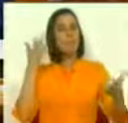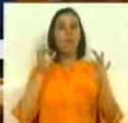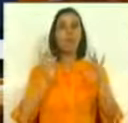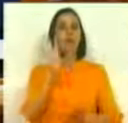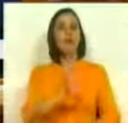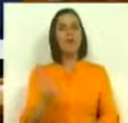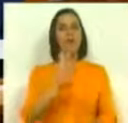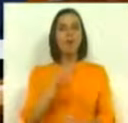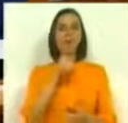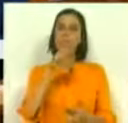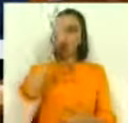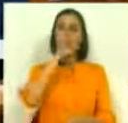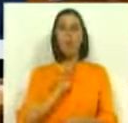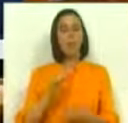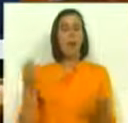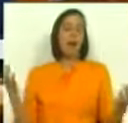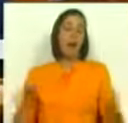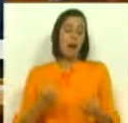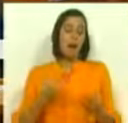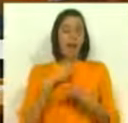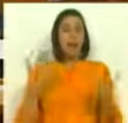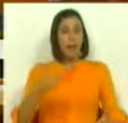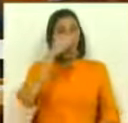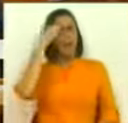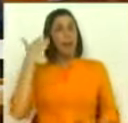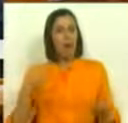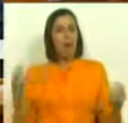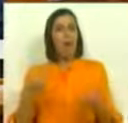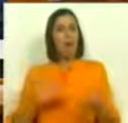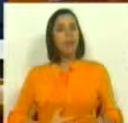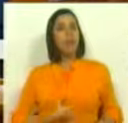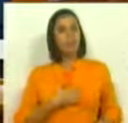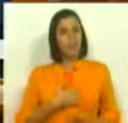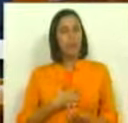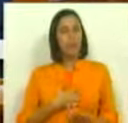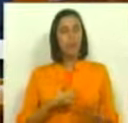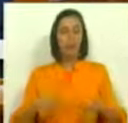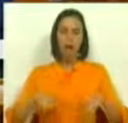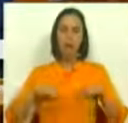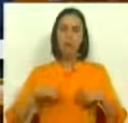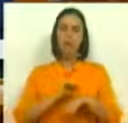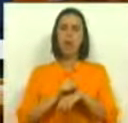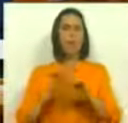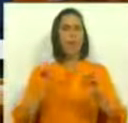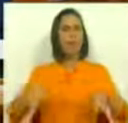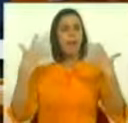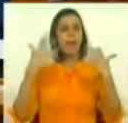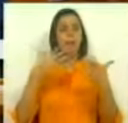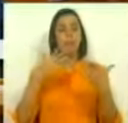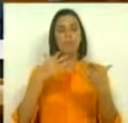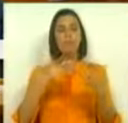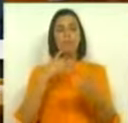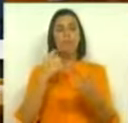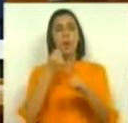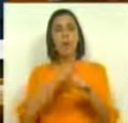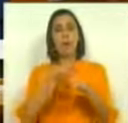Enaltecemos a forma como o Governo, pese embora as enormes dificuldades com que se confronta, assumiu desde o início o combate